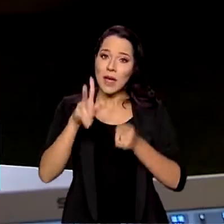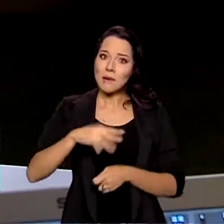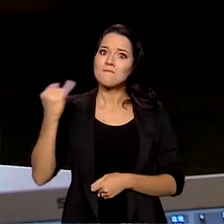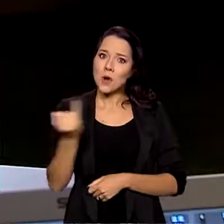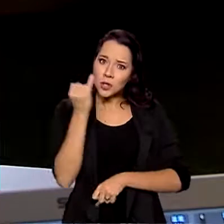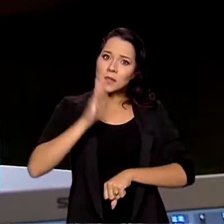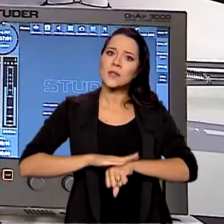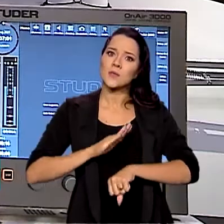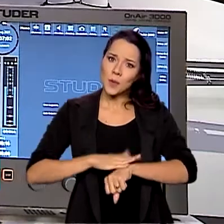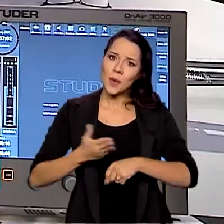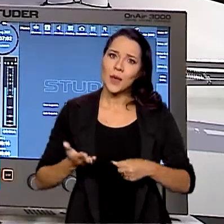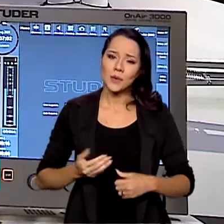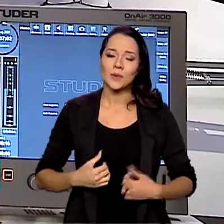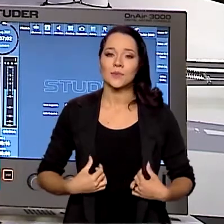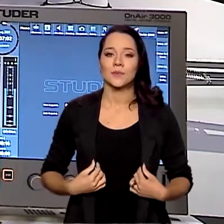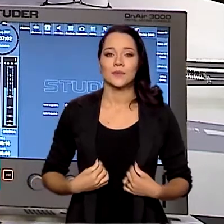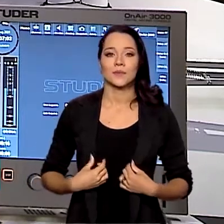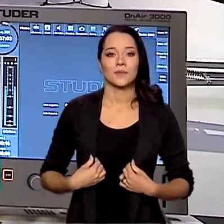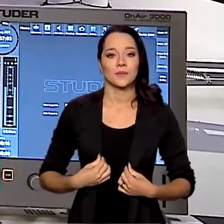nesse momento.